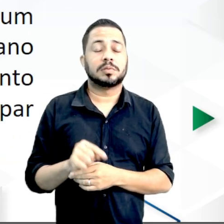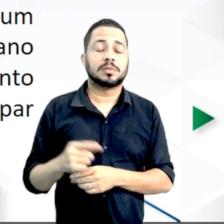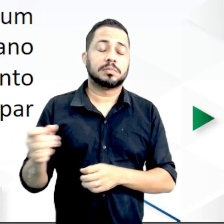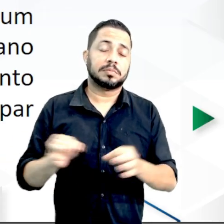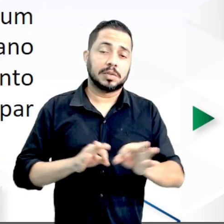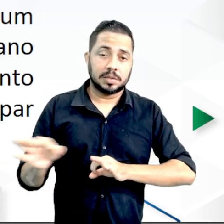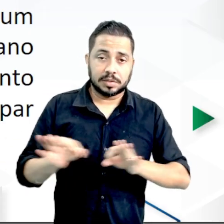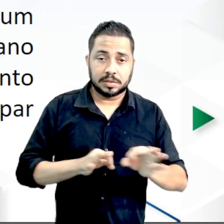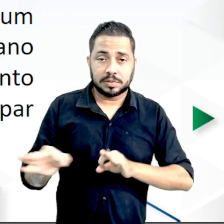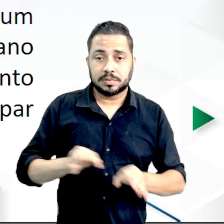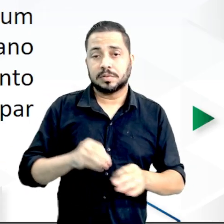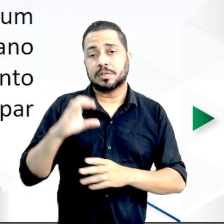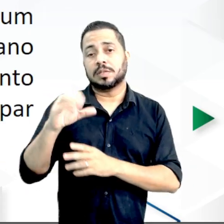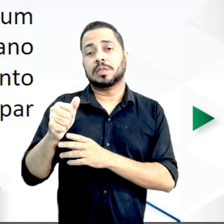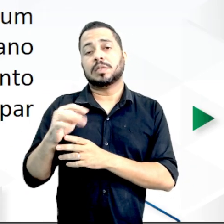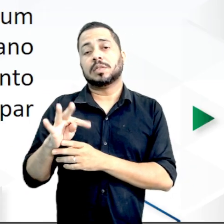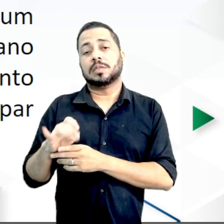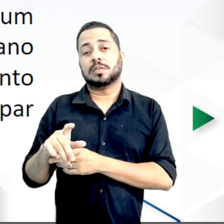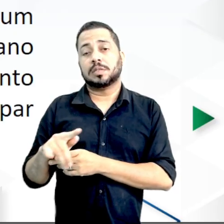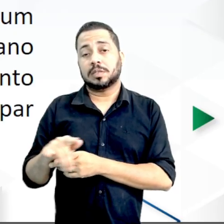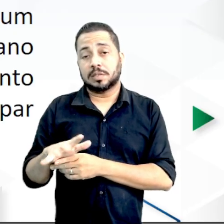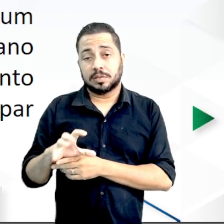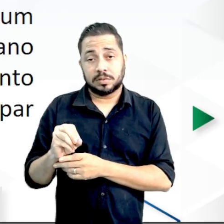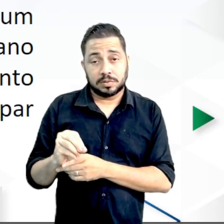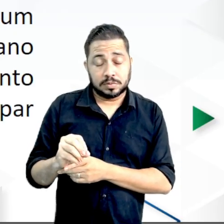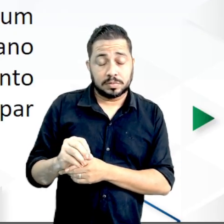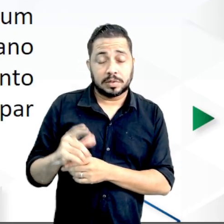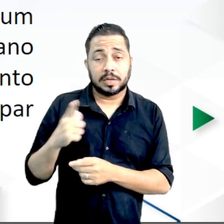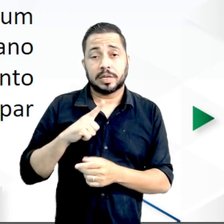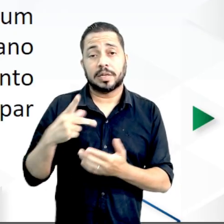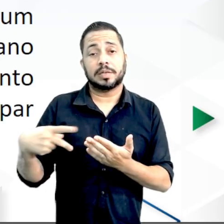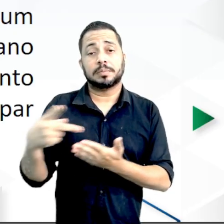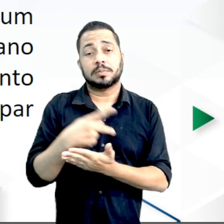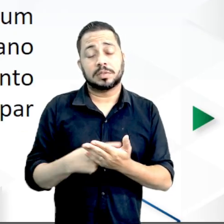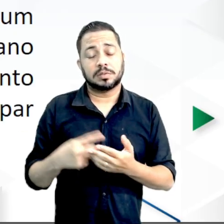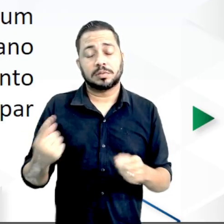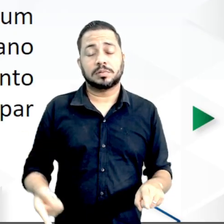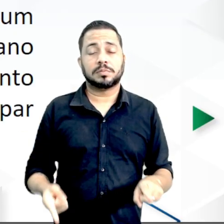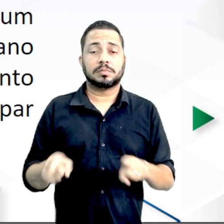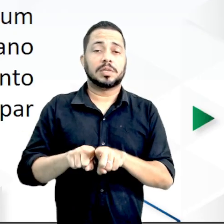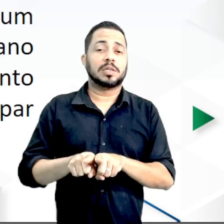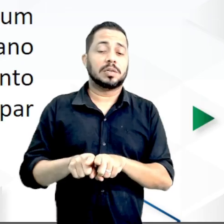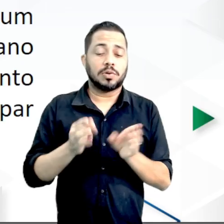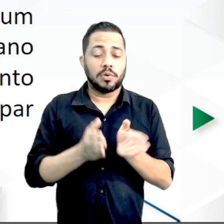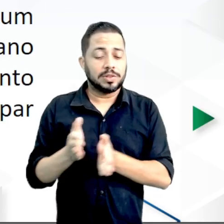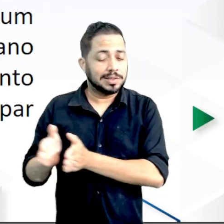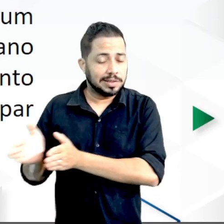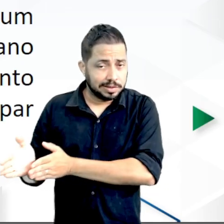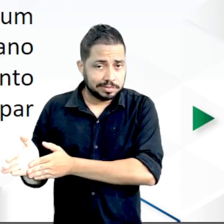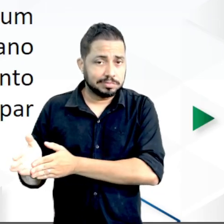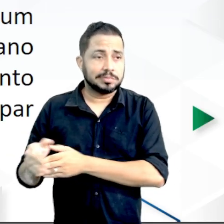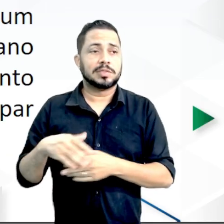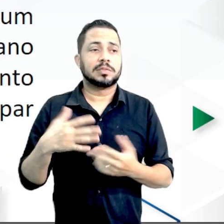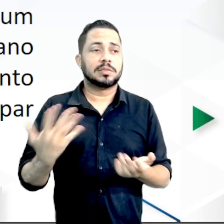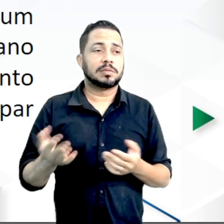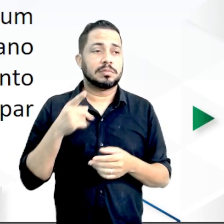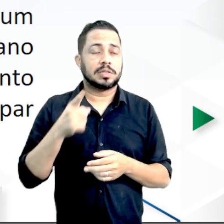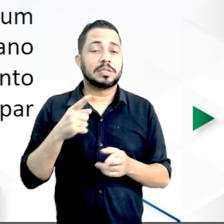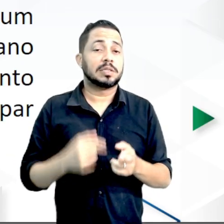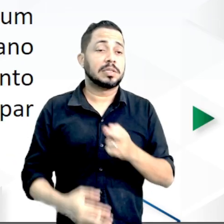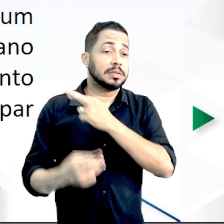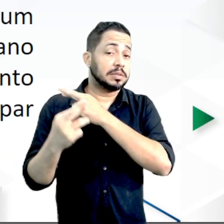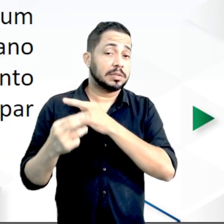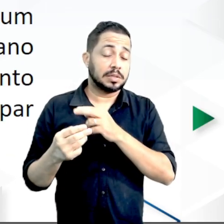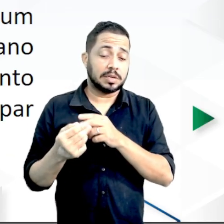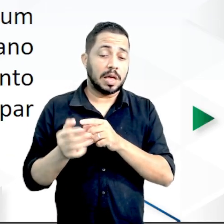plano cartesiano, esse ponto chamamos de imagem do par ordenado, tá bom? Então, essa é a